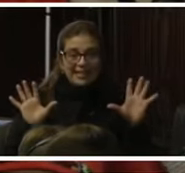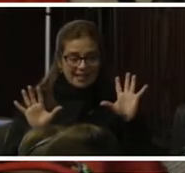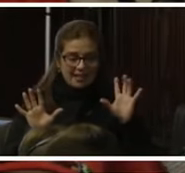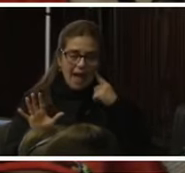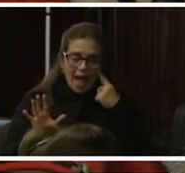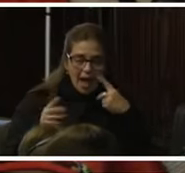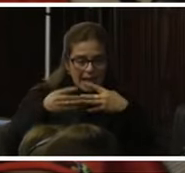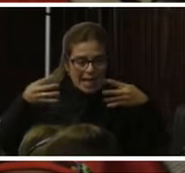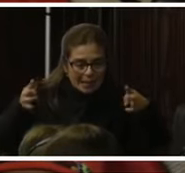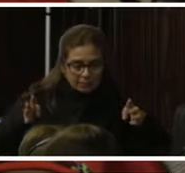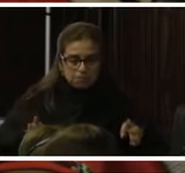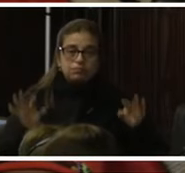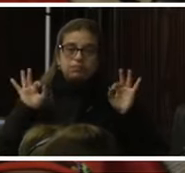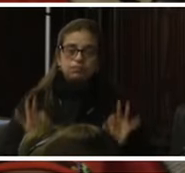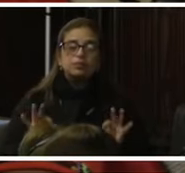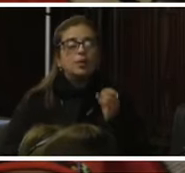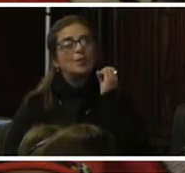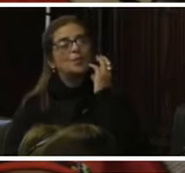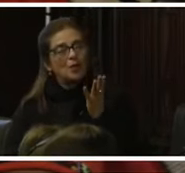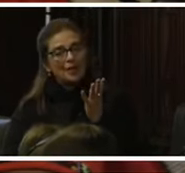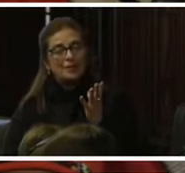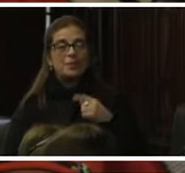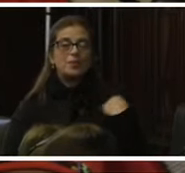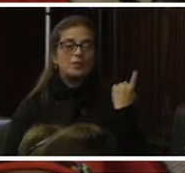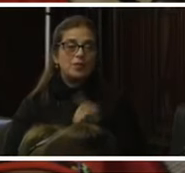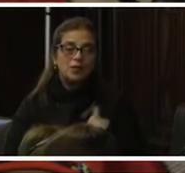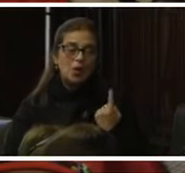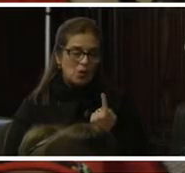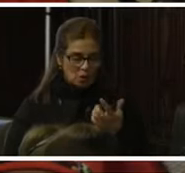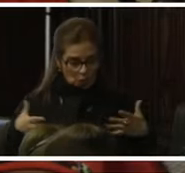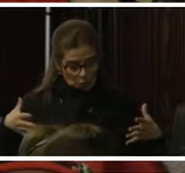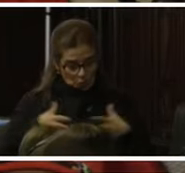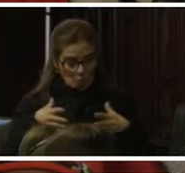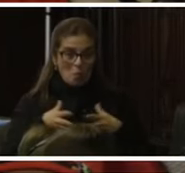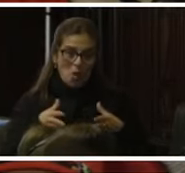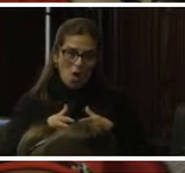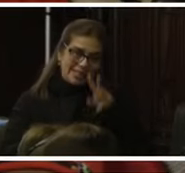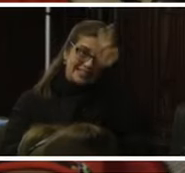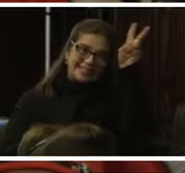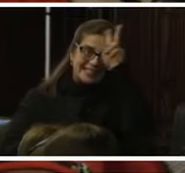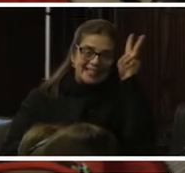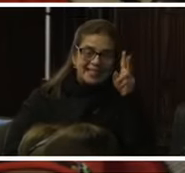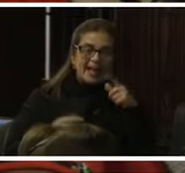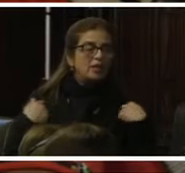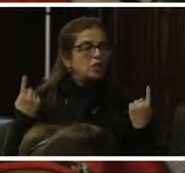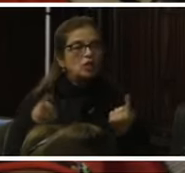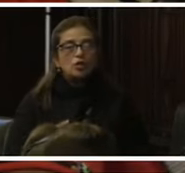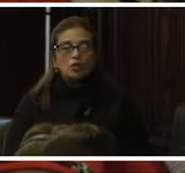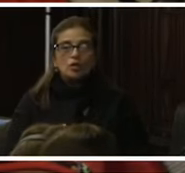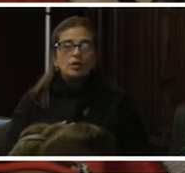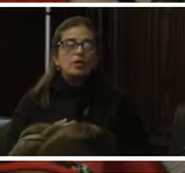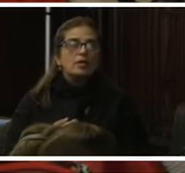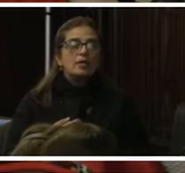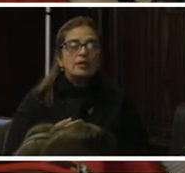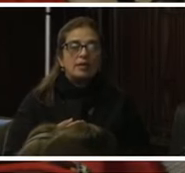terra porque nós nós guarani caiu a nós estamos lutando por nós